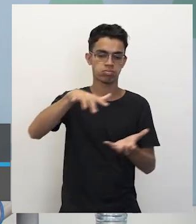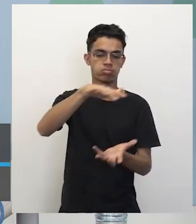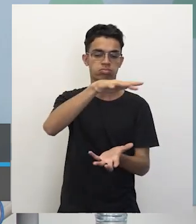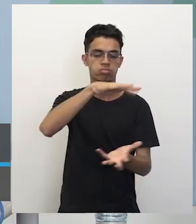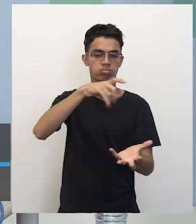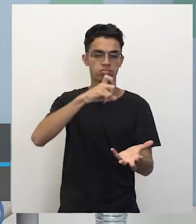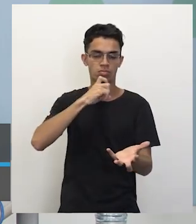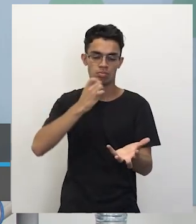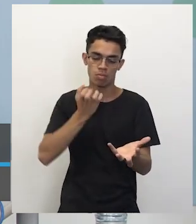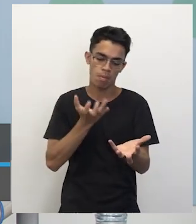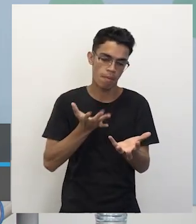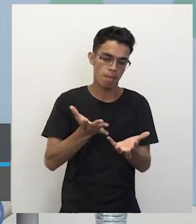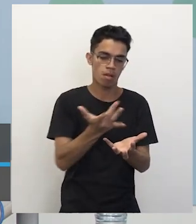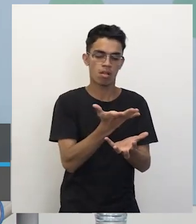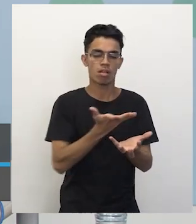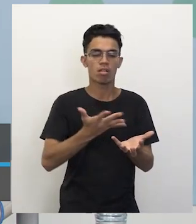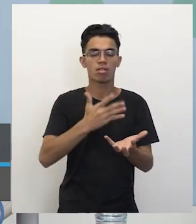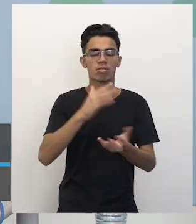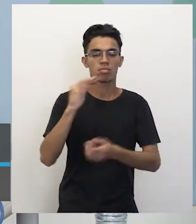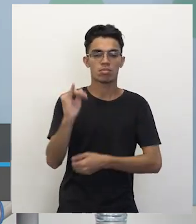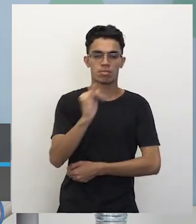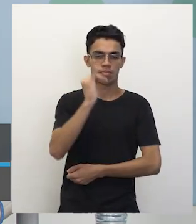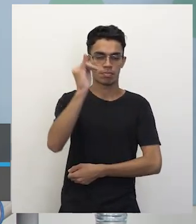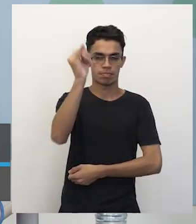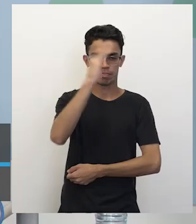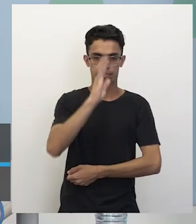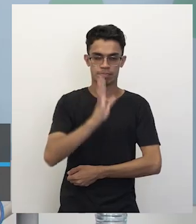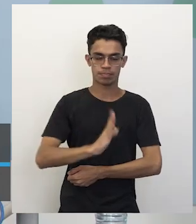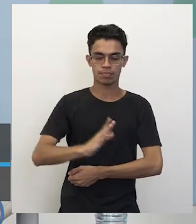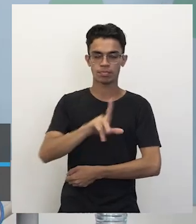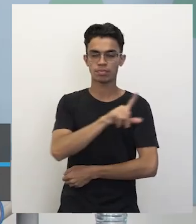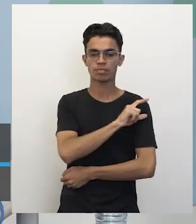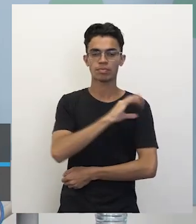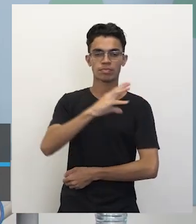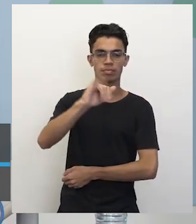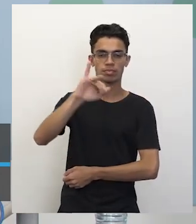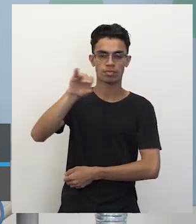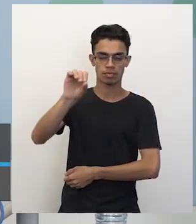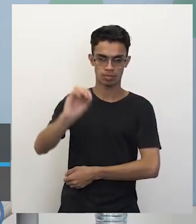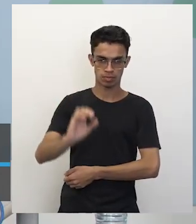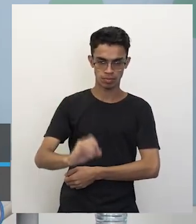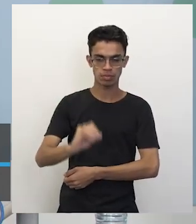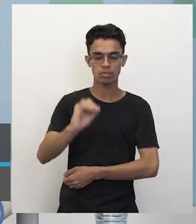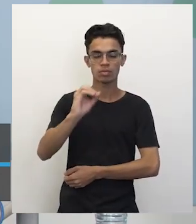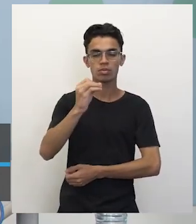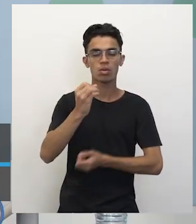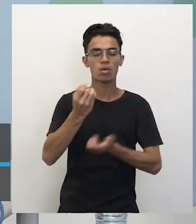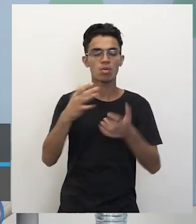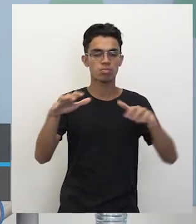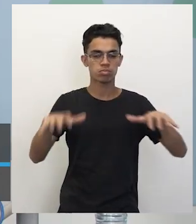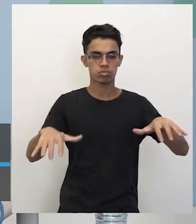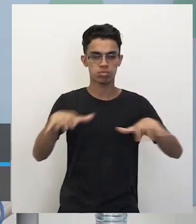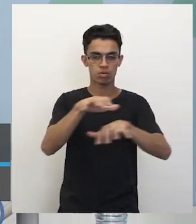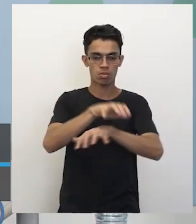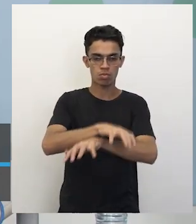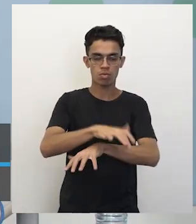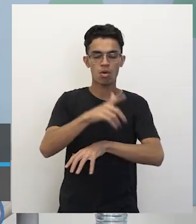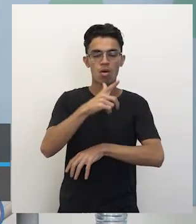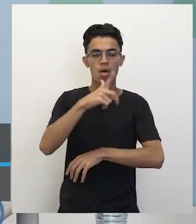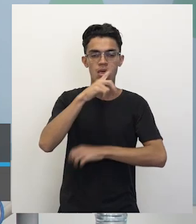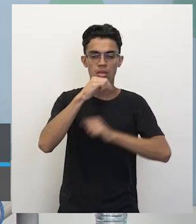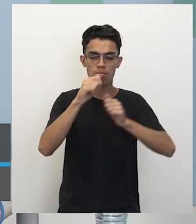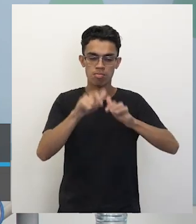Brasil. O Caio, o aluno Caio, do Pro Adenildo. É um bioma alagado. É o